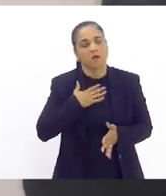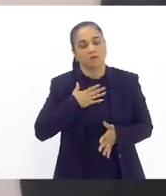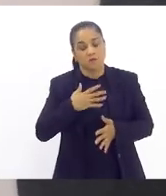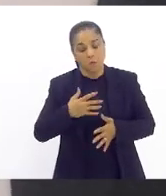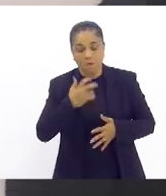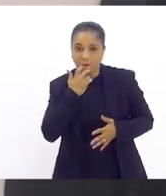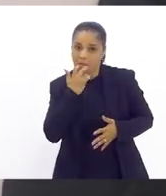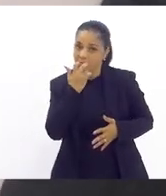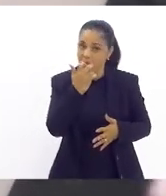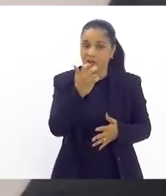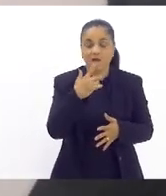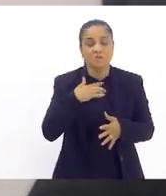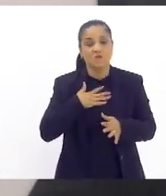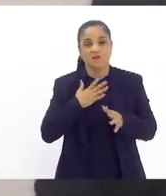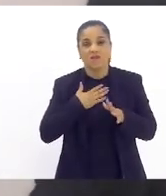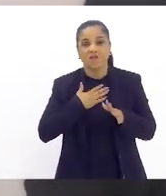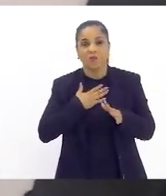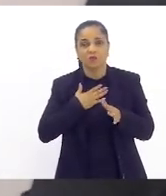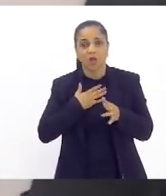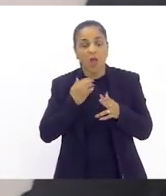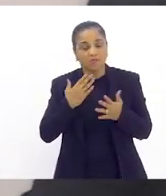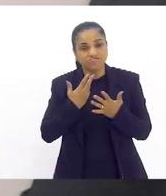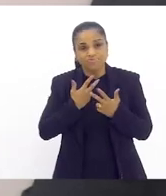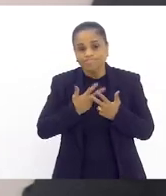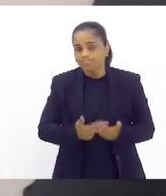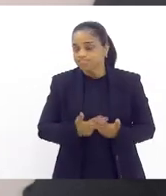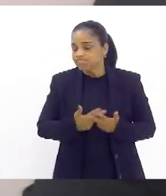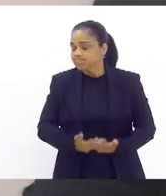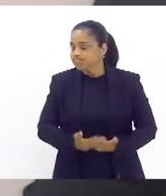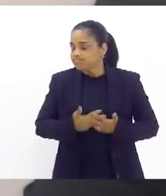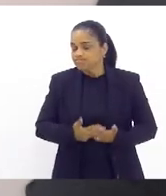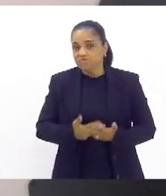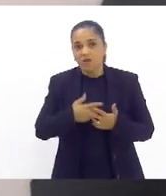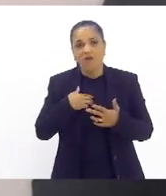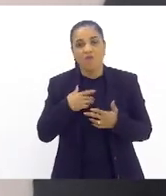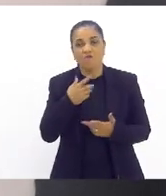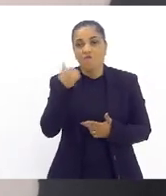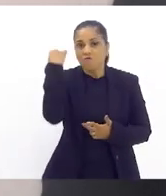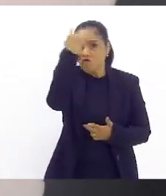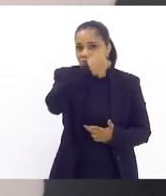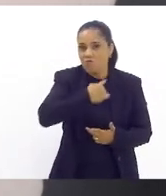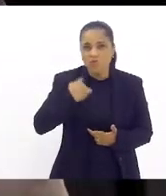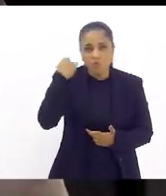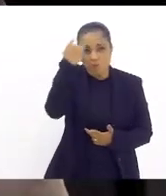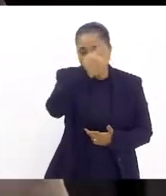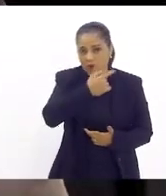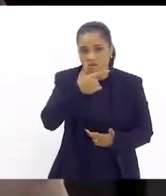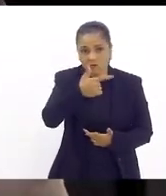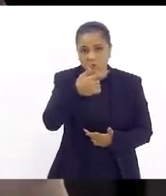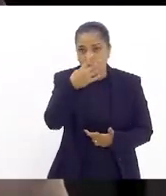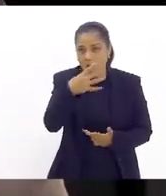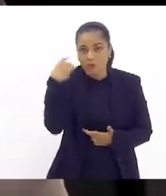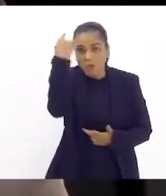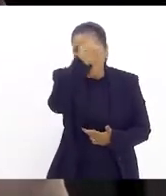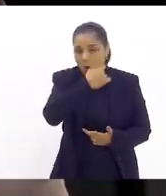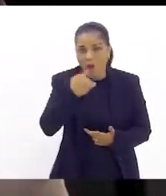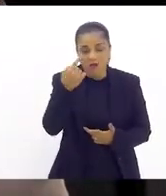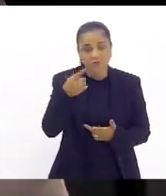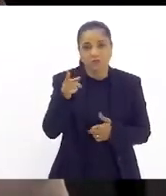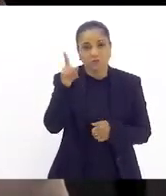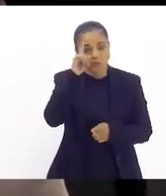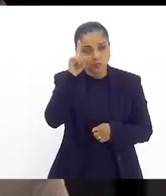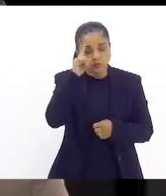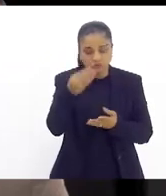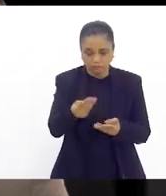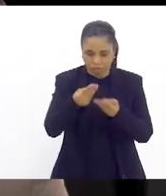se exaltando Mas é porque a gente não aguenta Como eu disse nós estamos na ponta e a reclamação chega 24 horas em nosso gabinete Muito obrigado Deputado